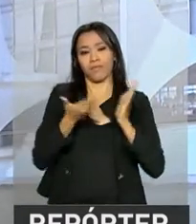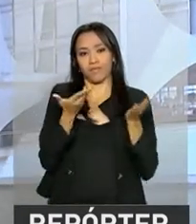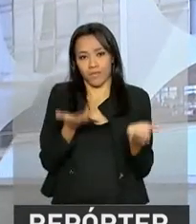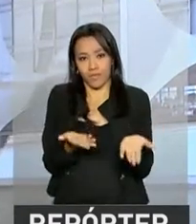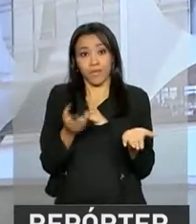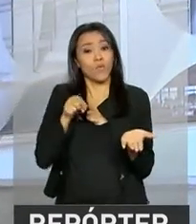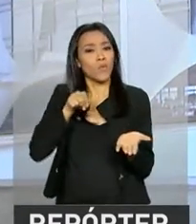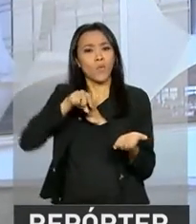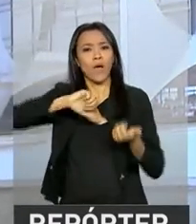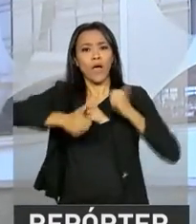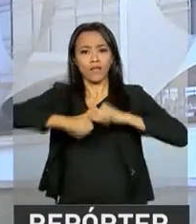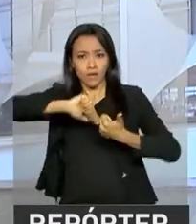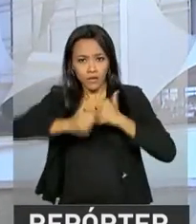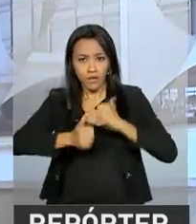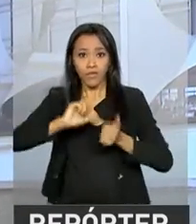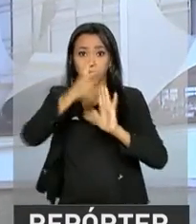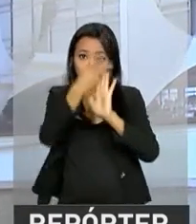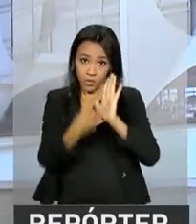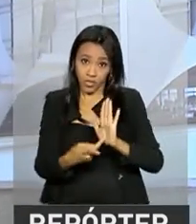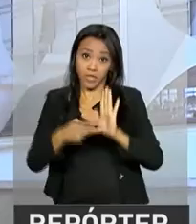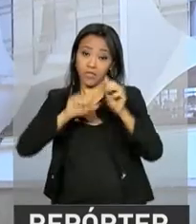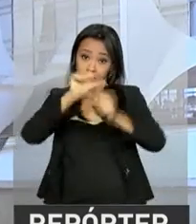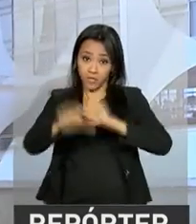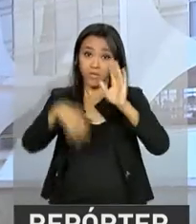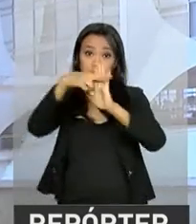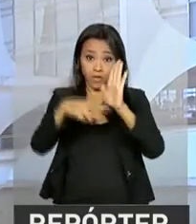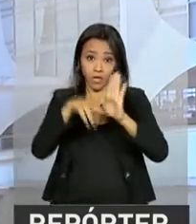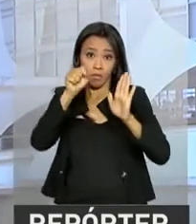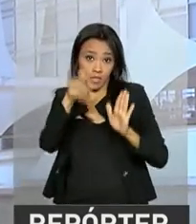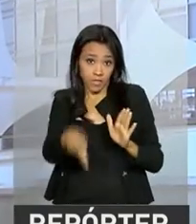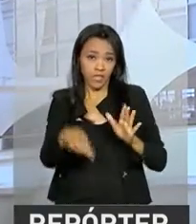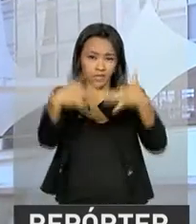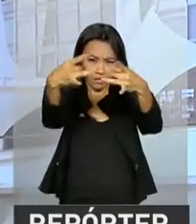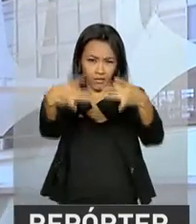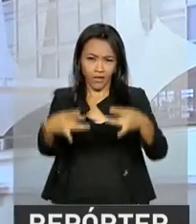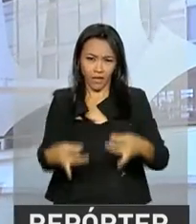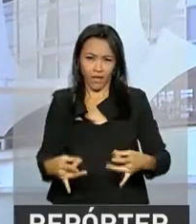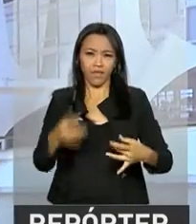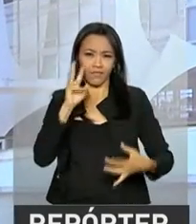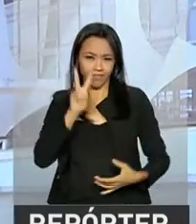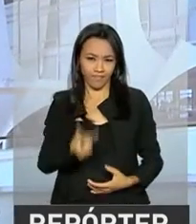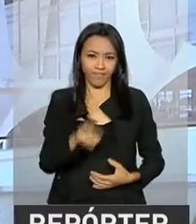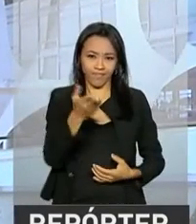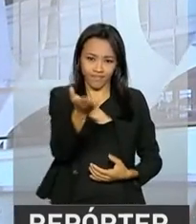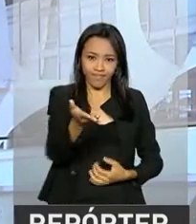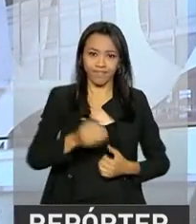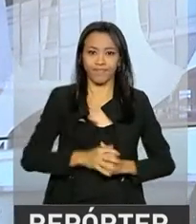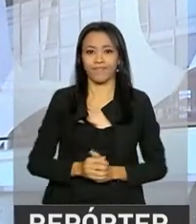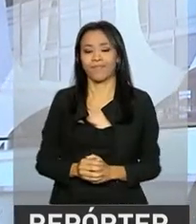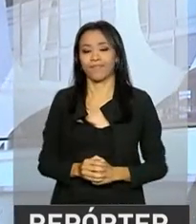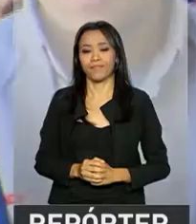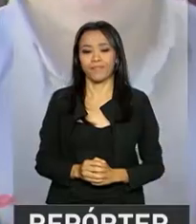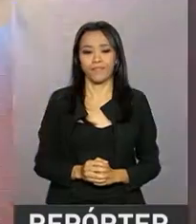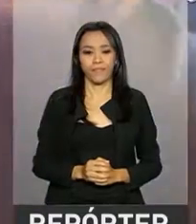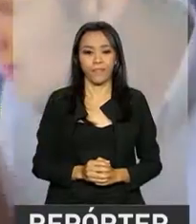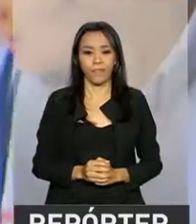Deputados, que analisa o projeto de reforma da Previdência. Os detalhes na reportagem de Beatriz Amiden.